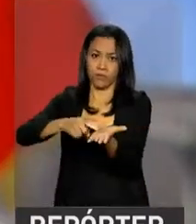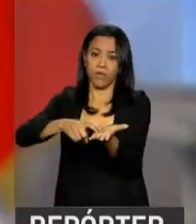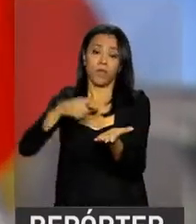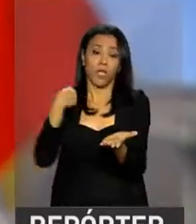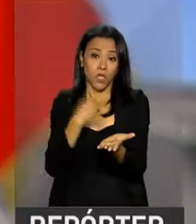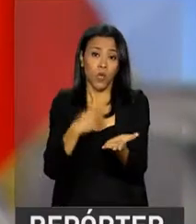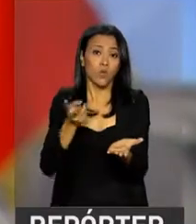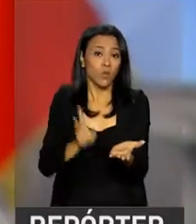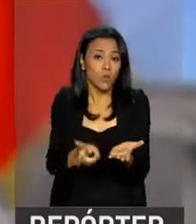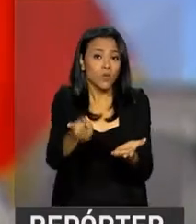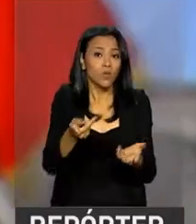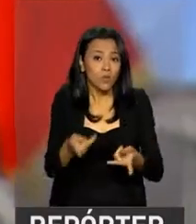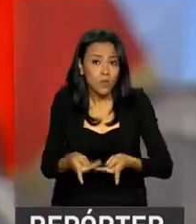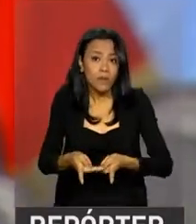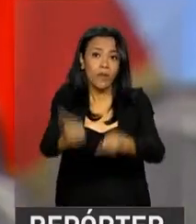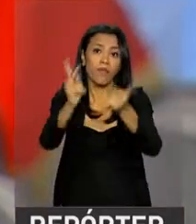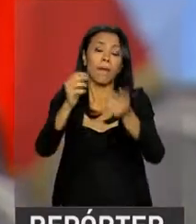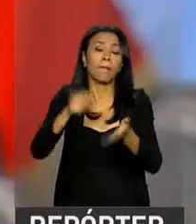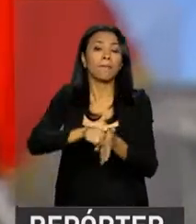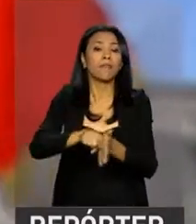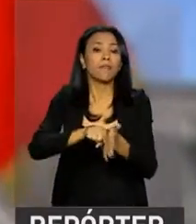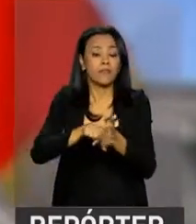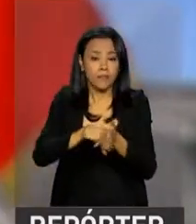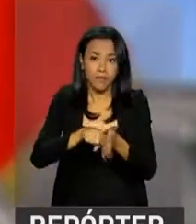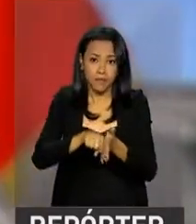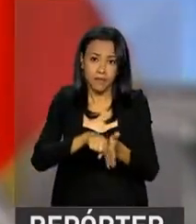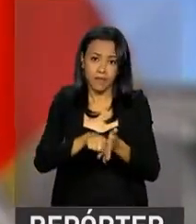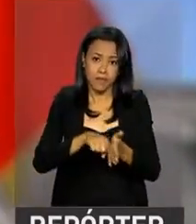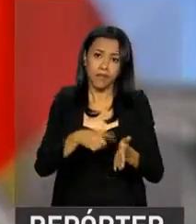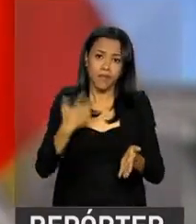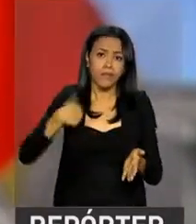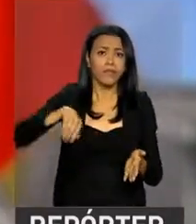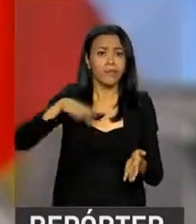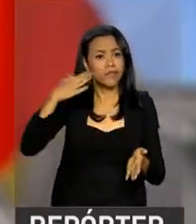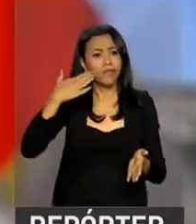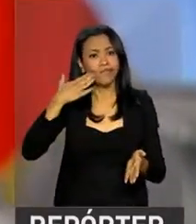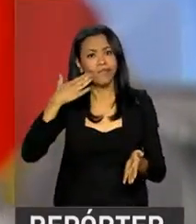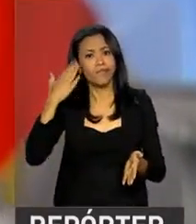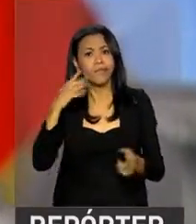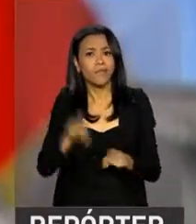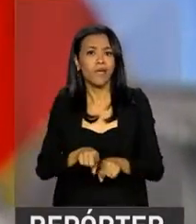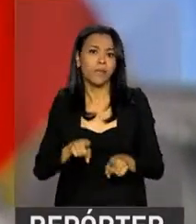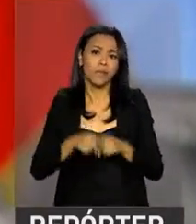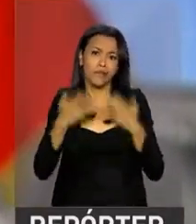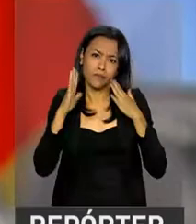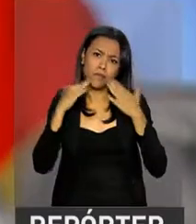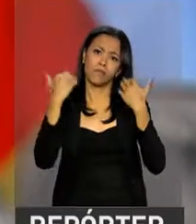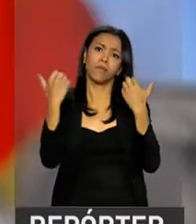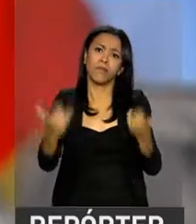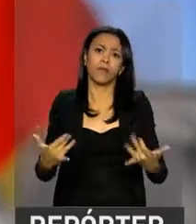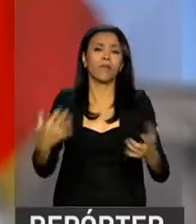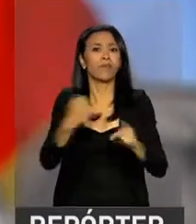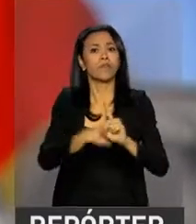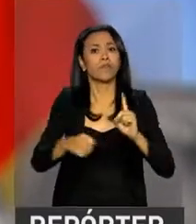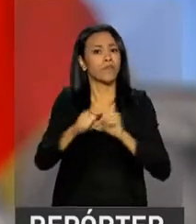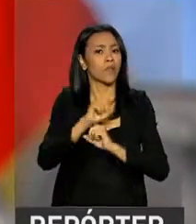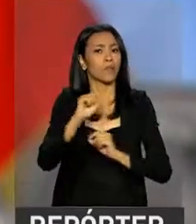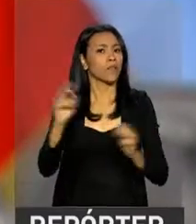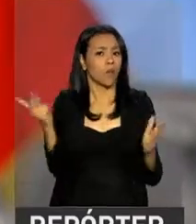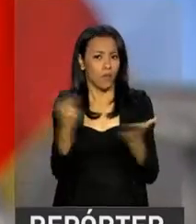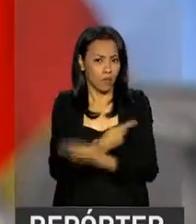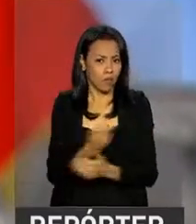essa pesquisa adiante a fim de que nós possamos também dar uma satisfação à sociedade como um todo e principalmente